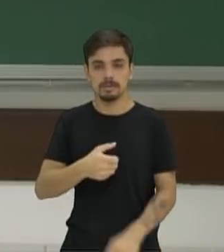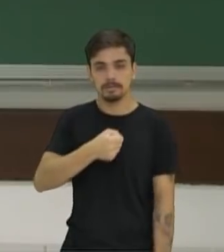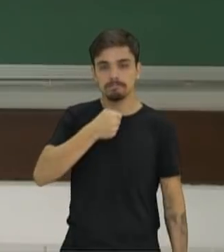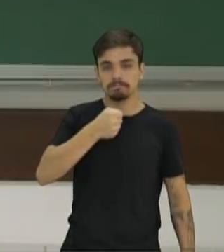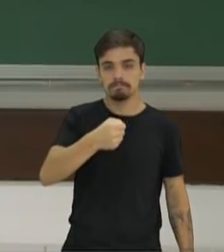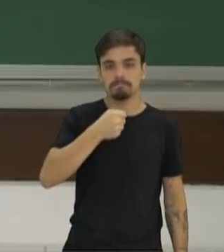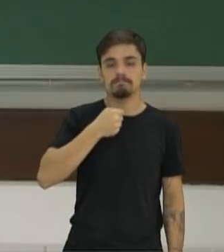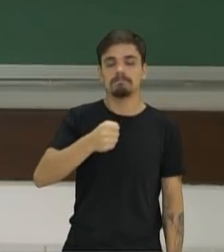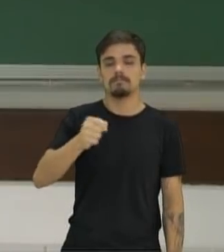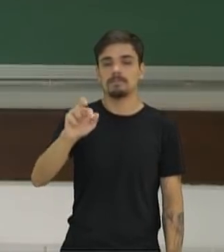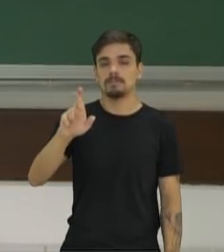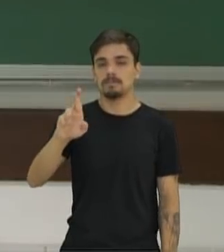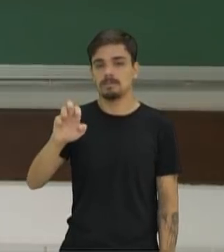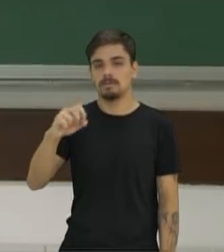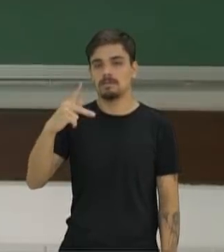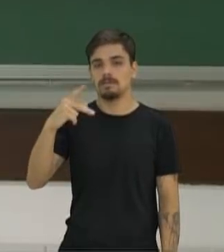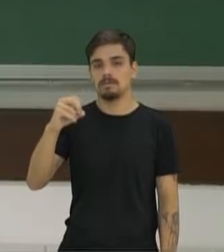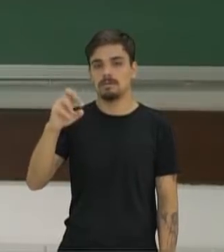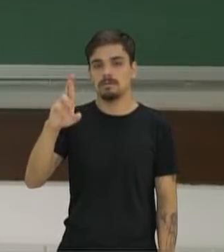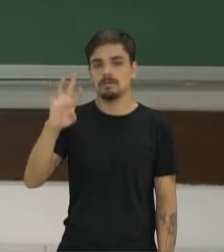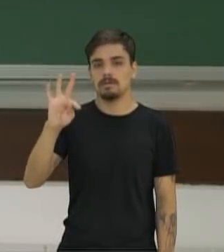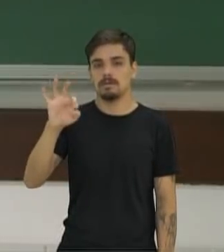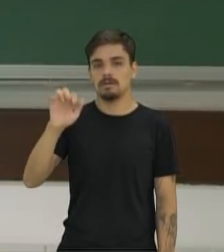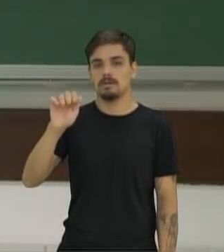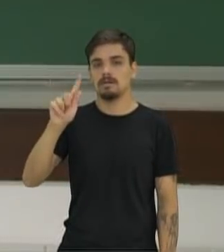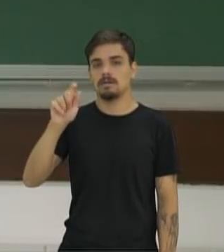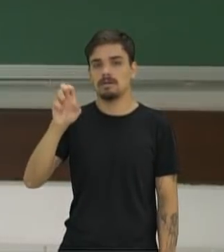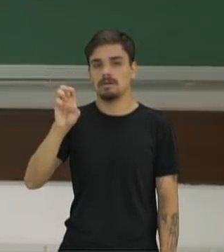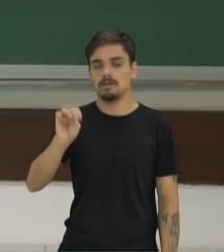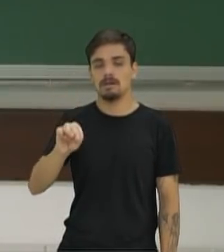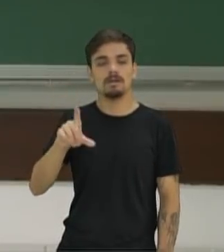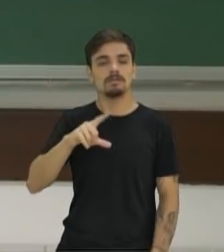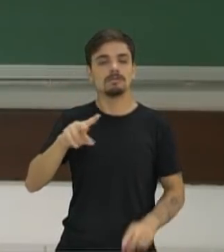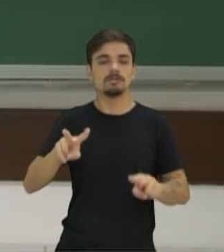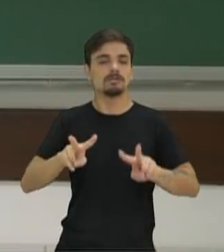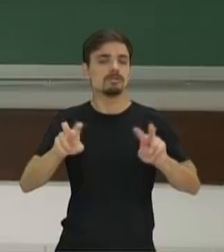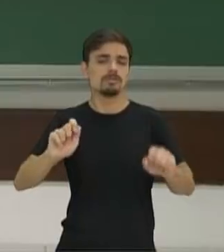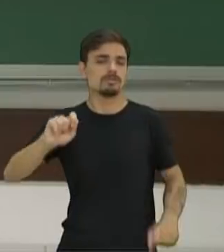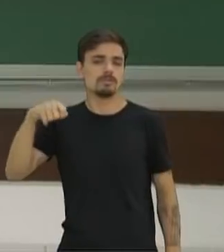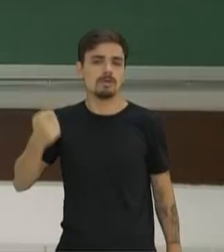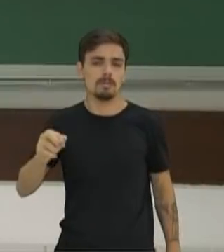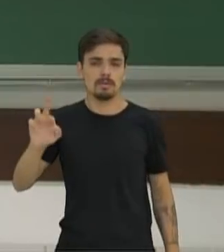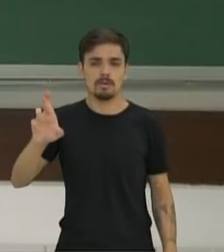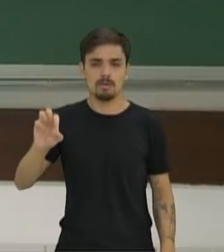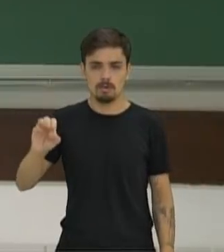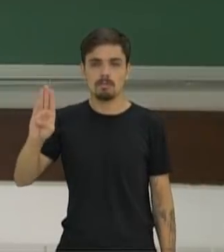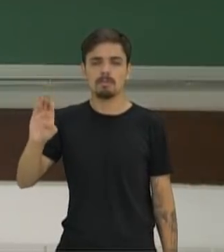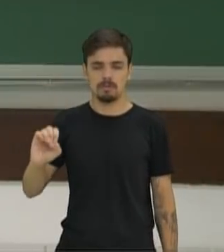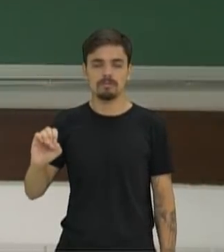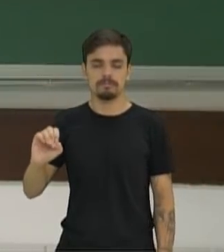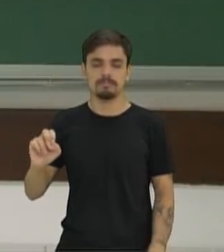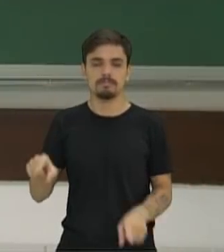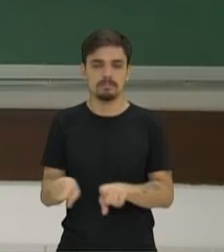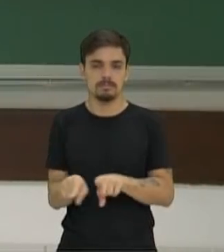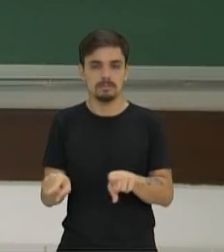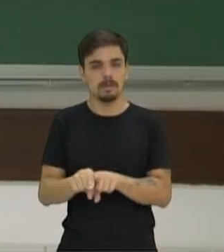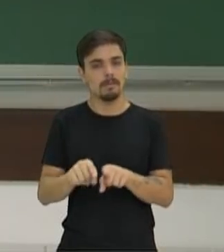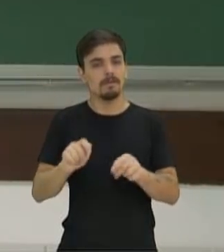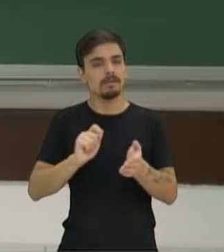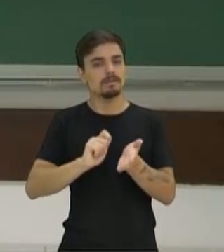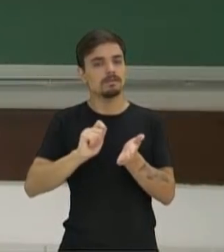reportagem. Foi feita uma reportagem sobre o robô. Mas o robô vai fazer o quê? Vai escrever um artigo